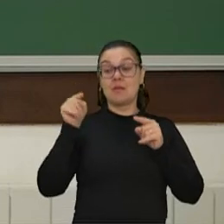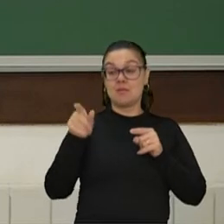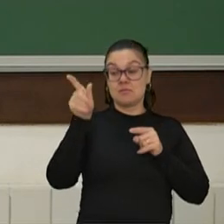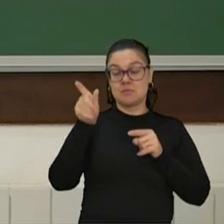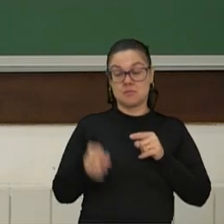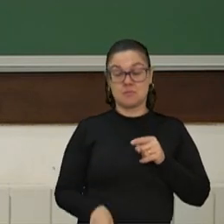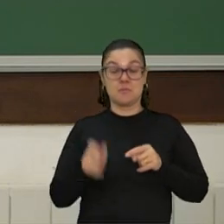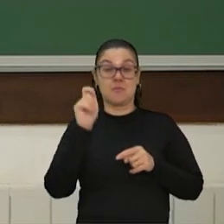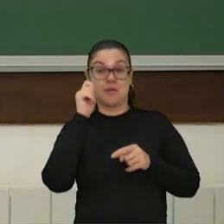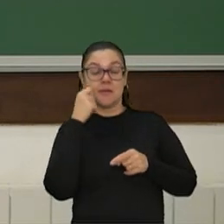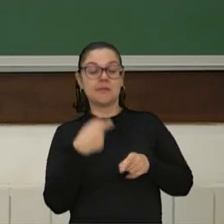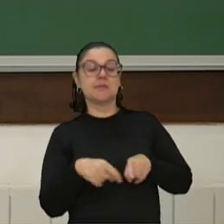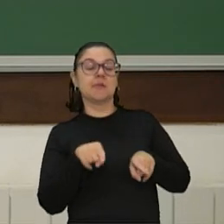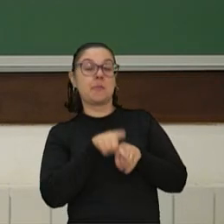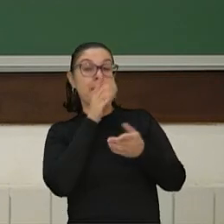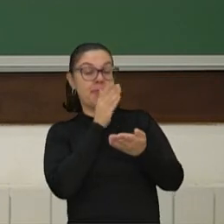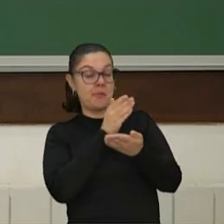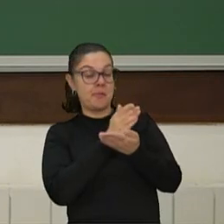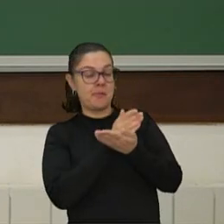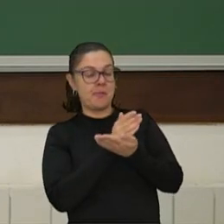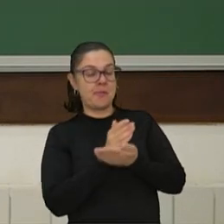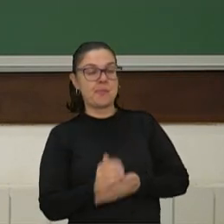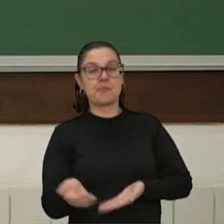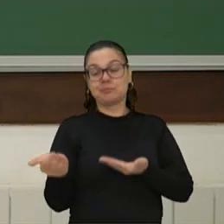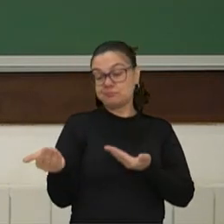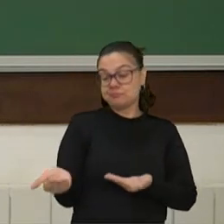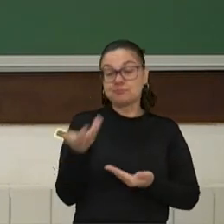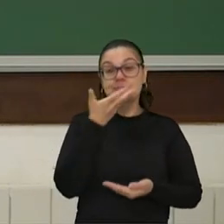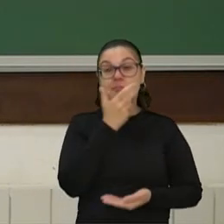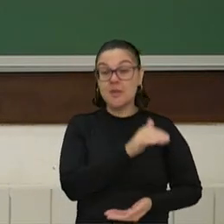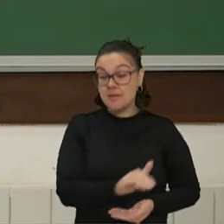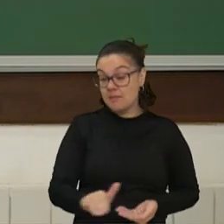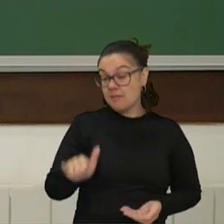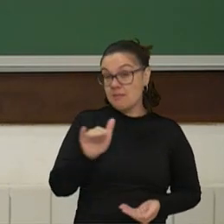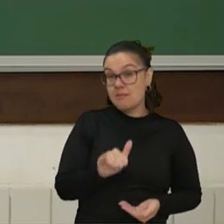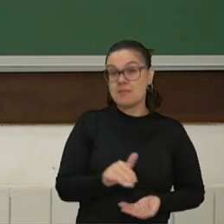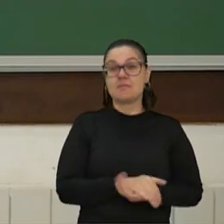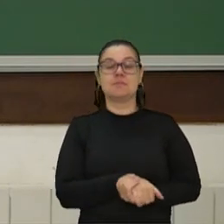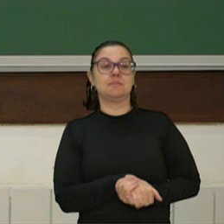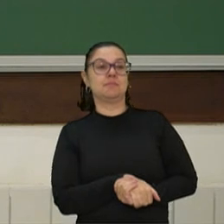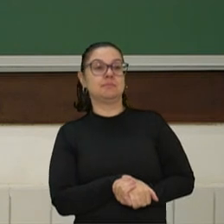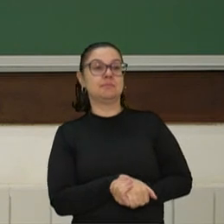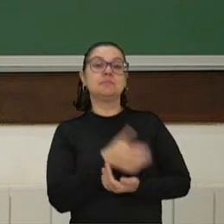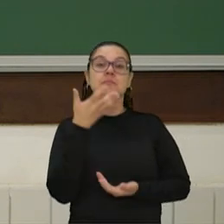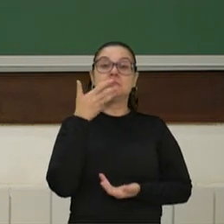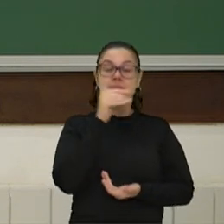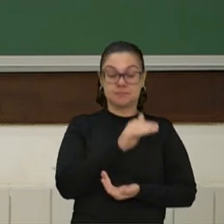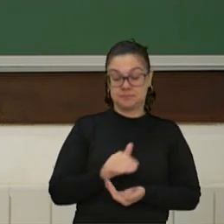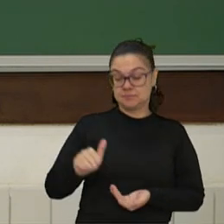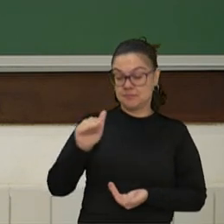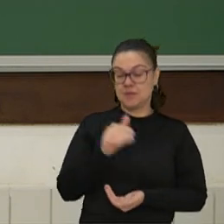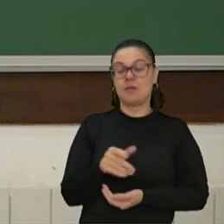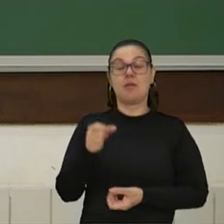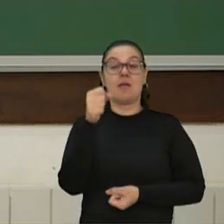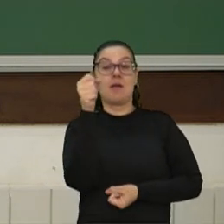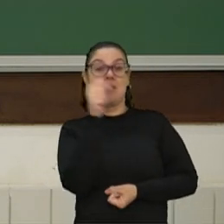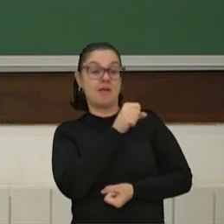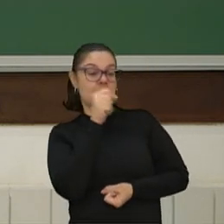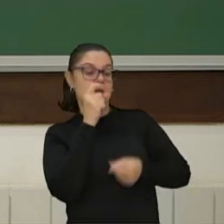essa cantora, ela começou a cantar já desde criança, ela começou a carreira dela. Quando criança, ela cantava na